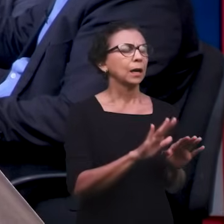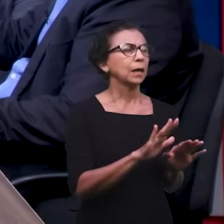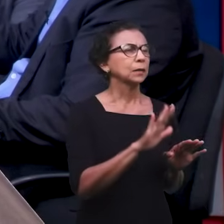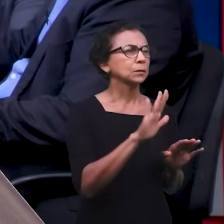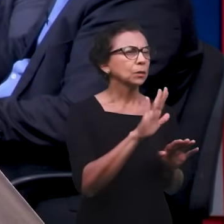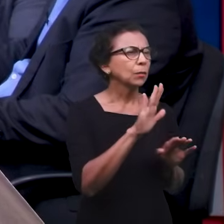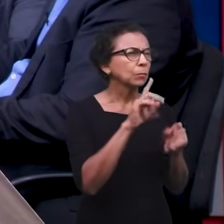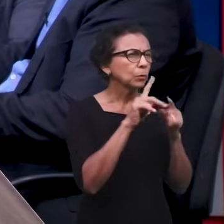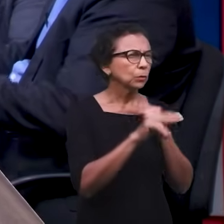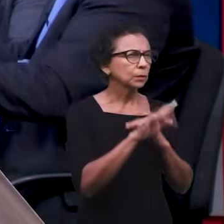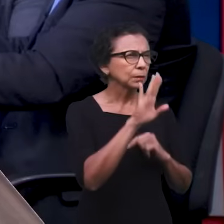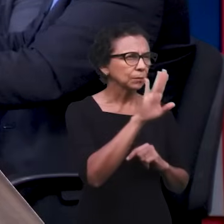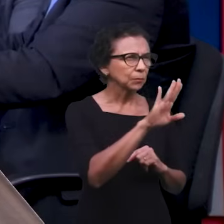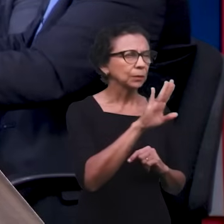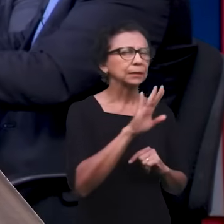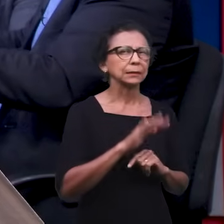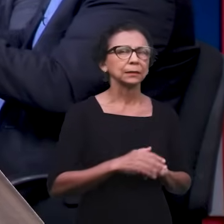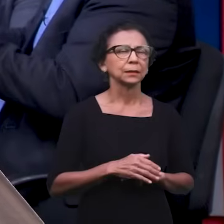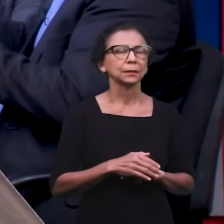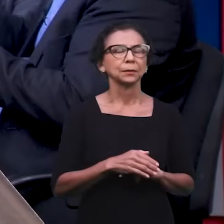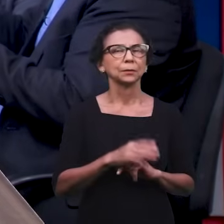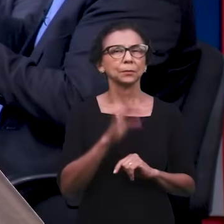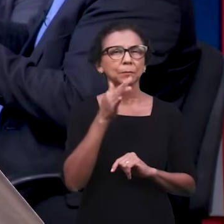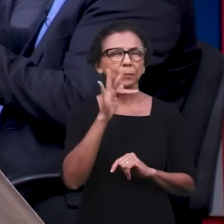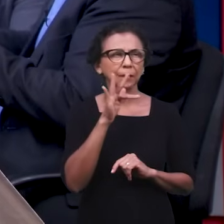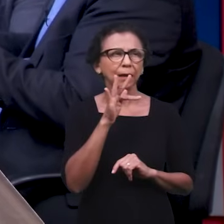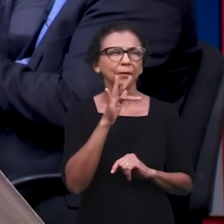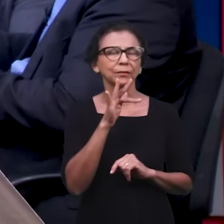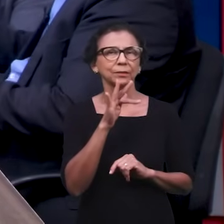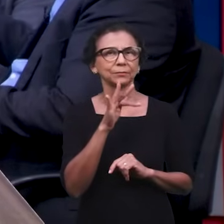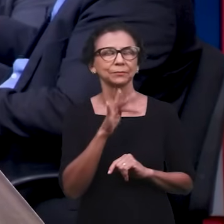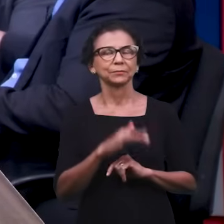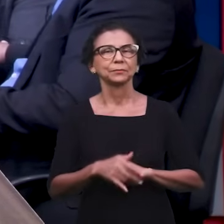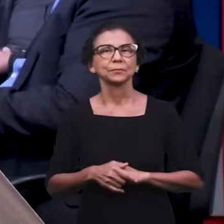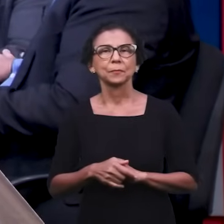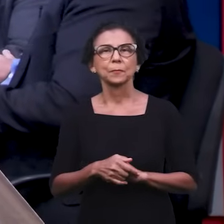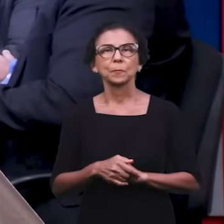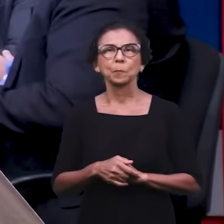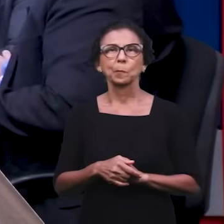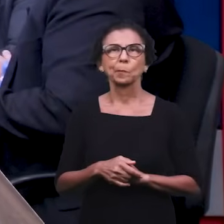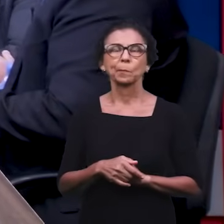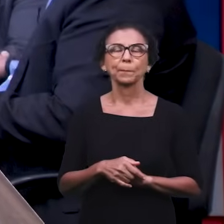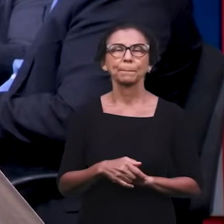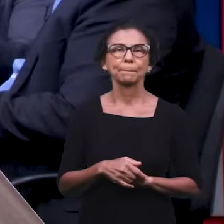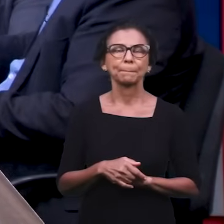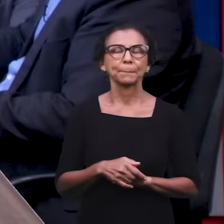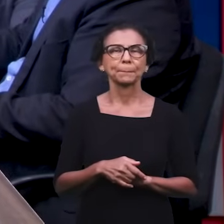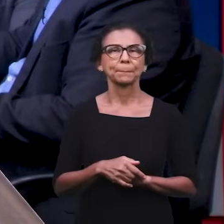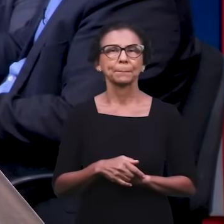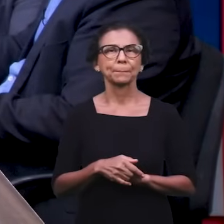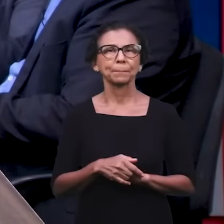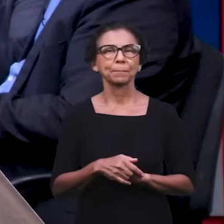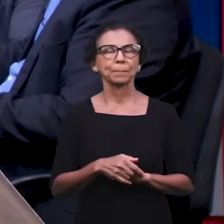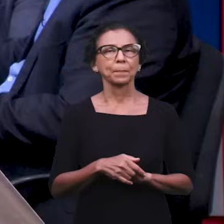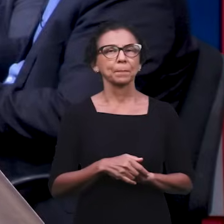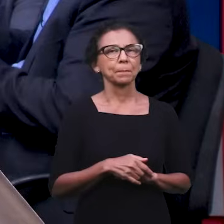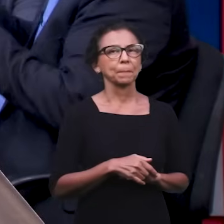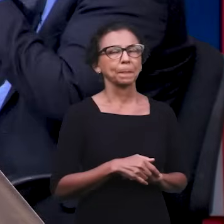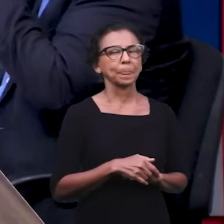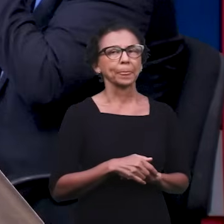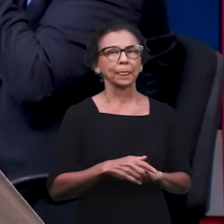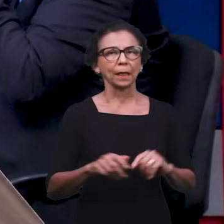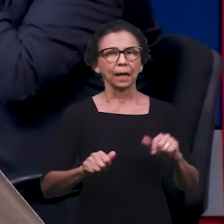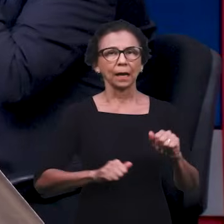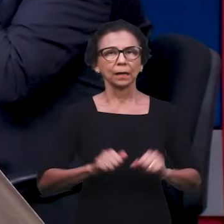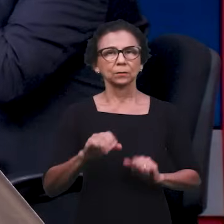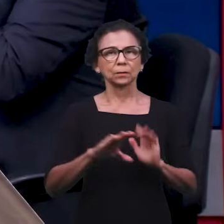deixa eu só interromper um pouquinho, mas só fazer um breve comentário do que nós acabamos de falar agora, certo, que é o exemplo que se encontra em